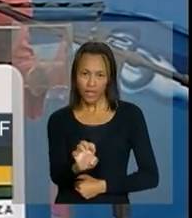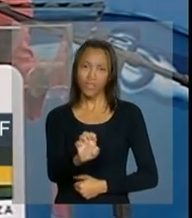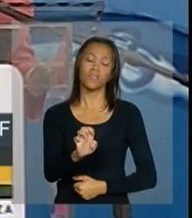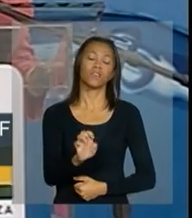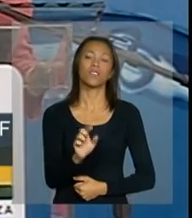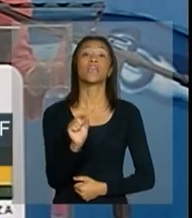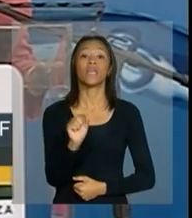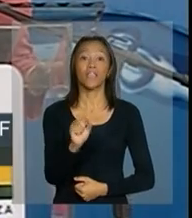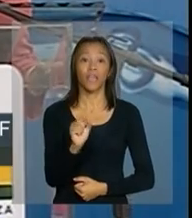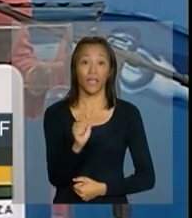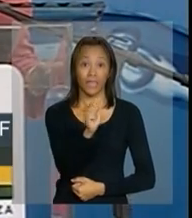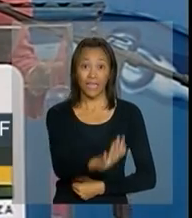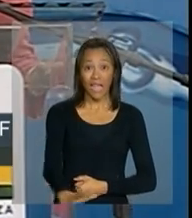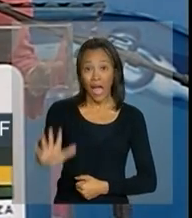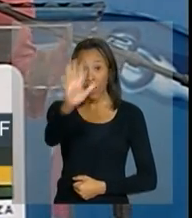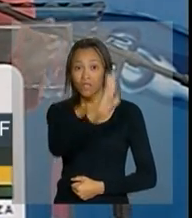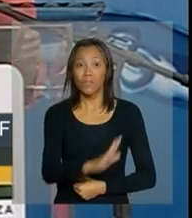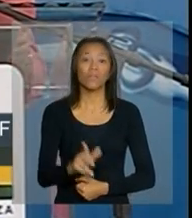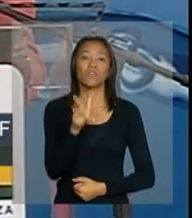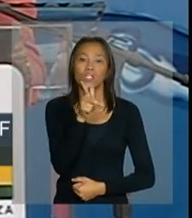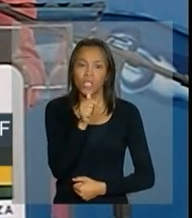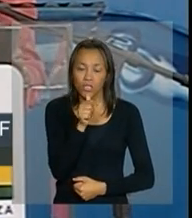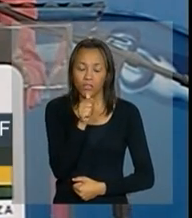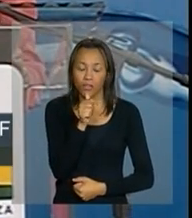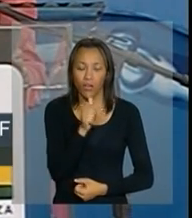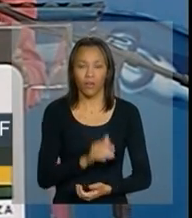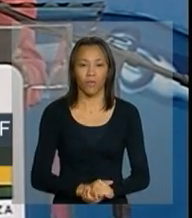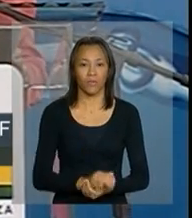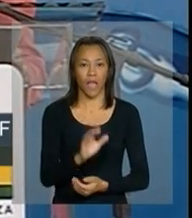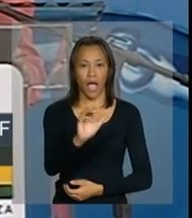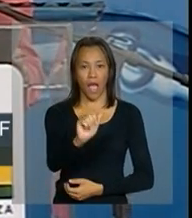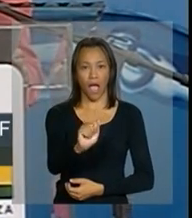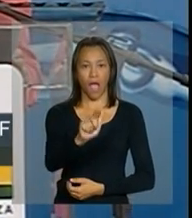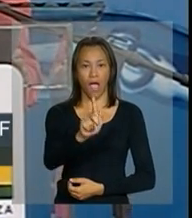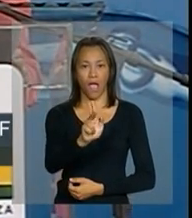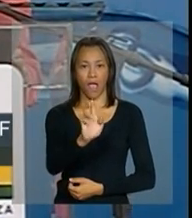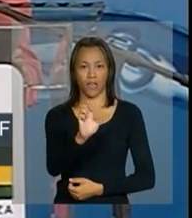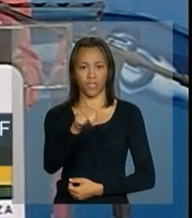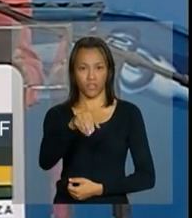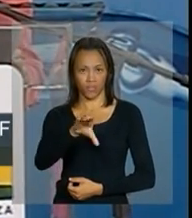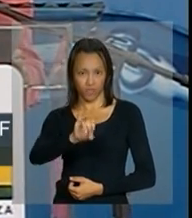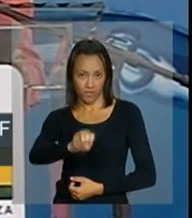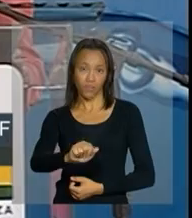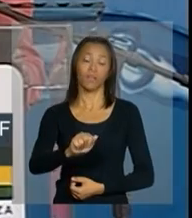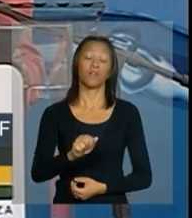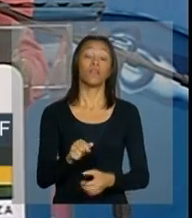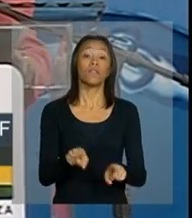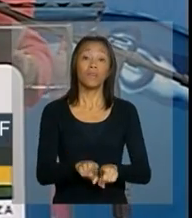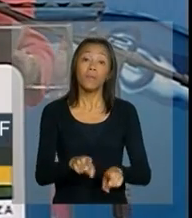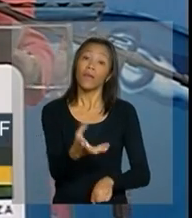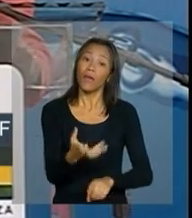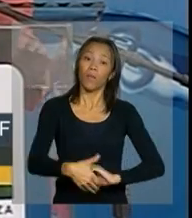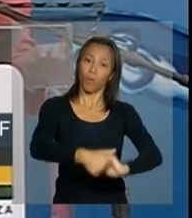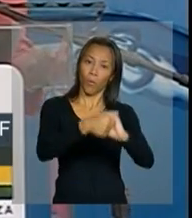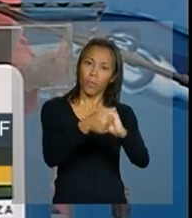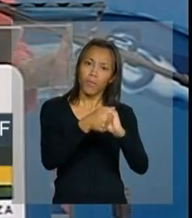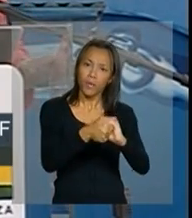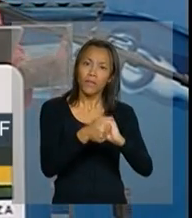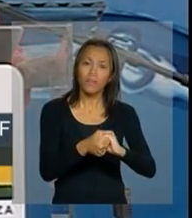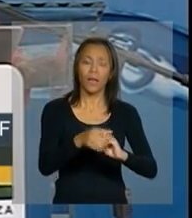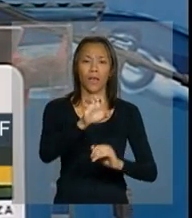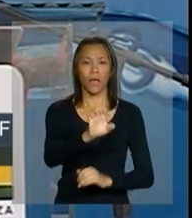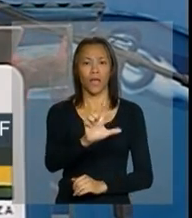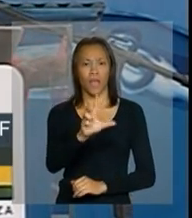Agência Nacional de Águas. Queria cumprimentar também o Elmo